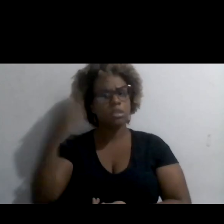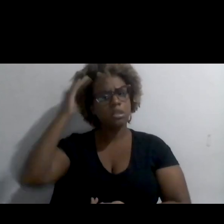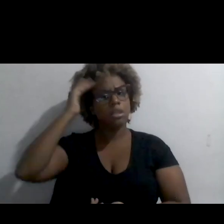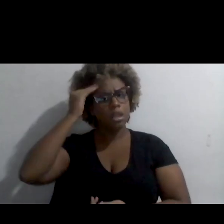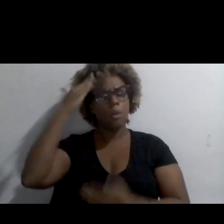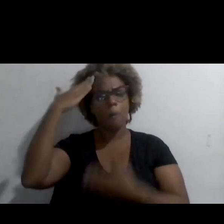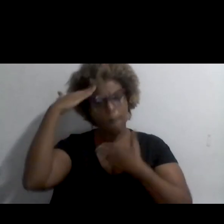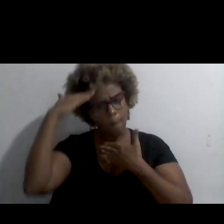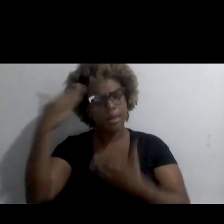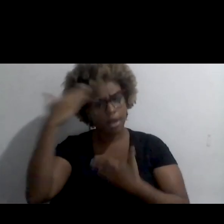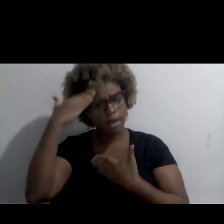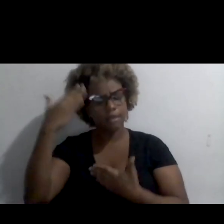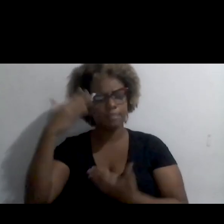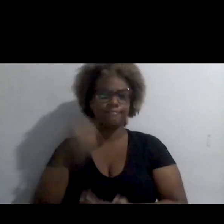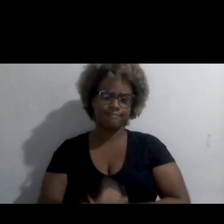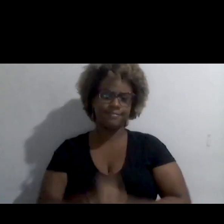pela escuta.